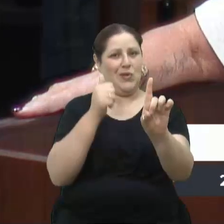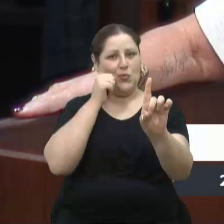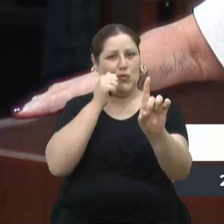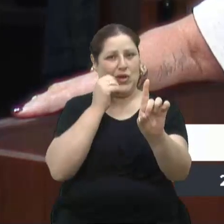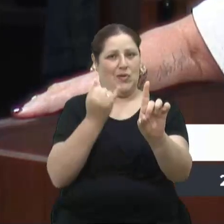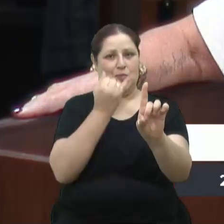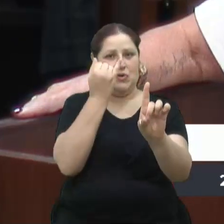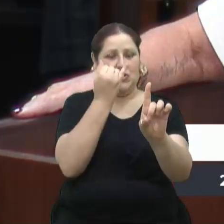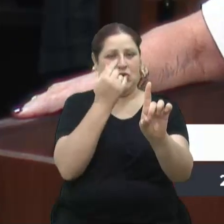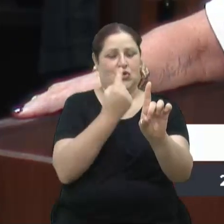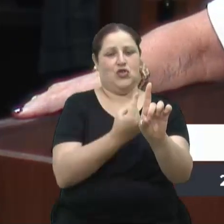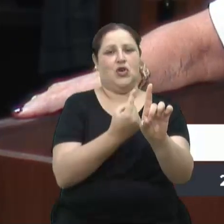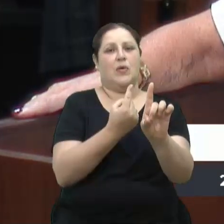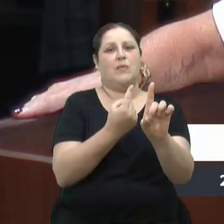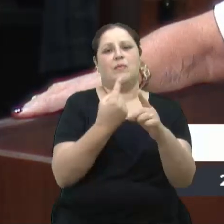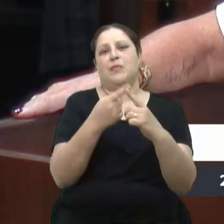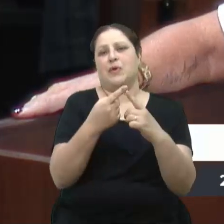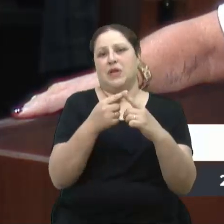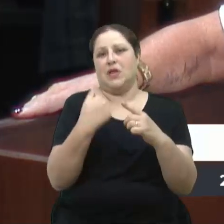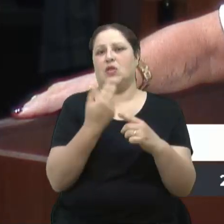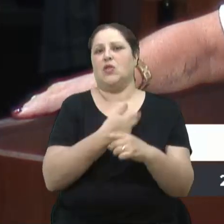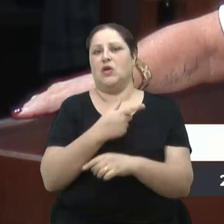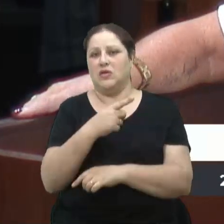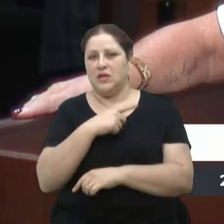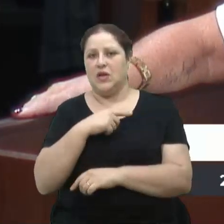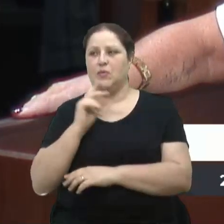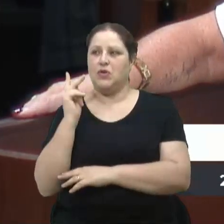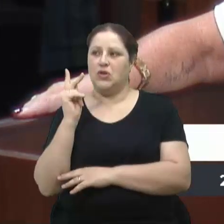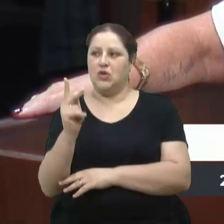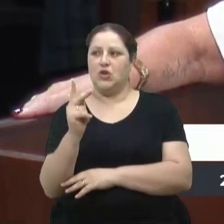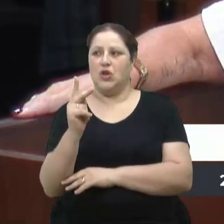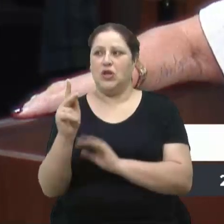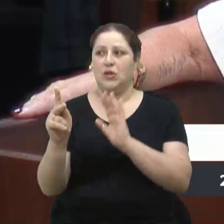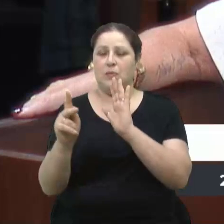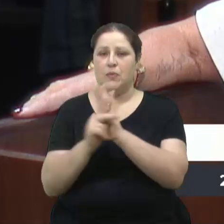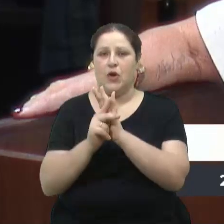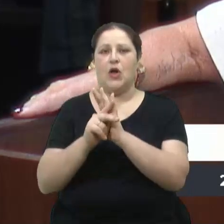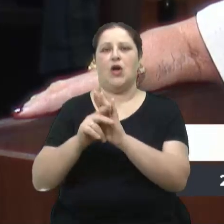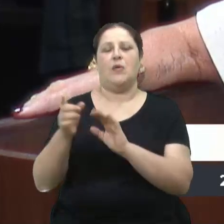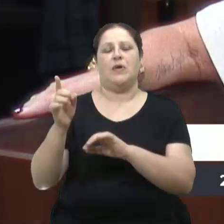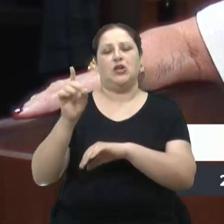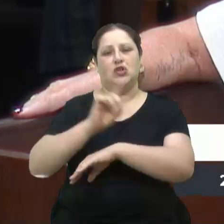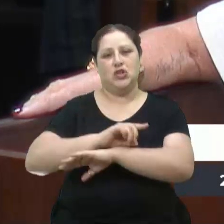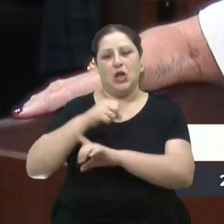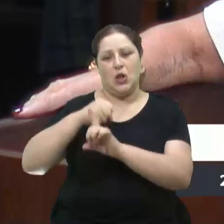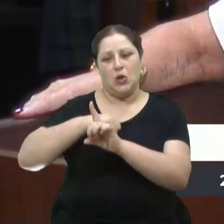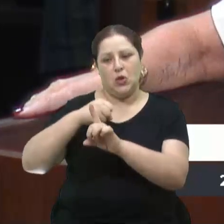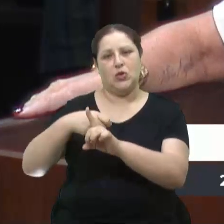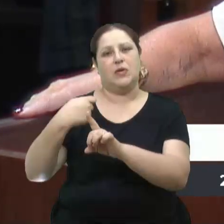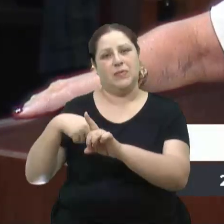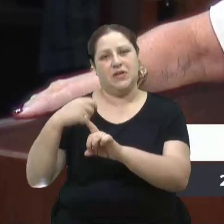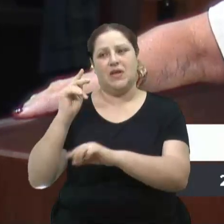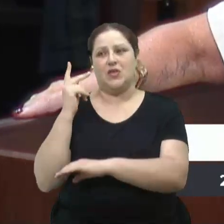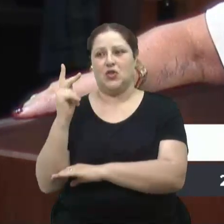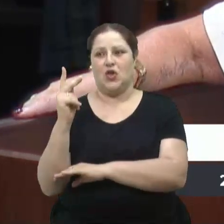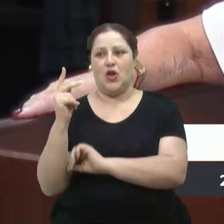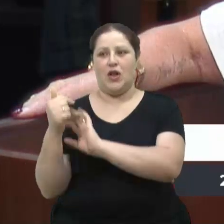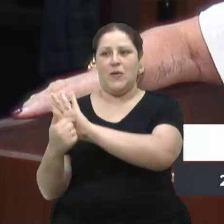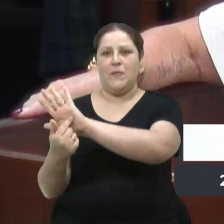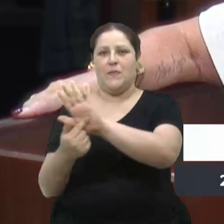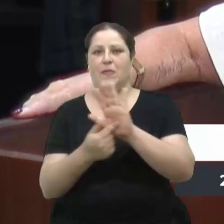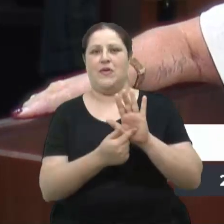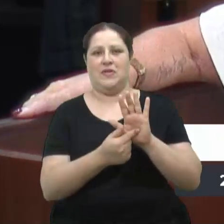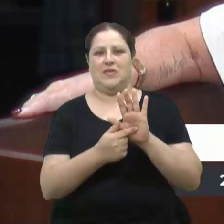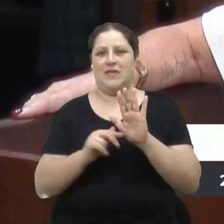de lutas e que precisam ser expostas e valorizadas. Se eu